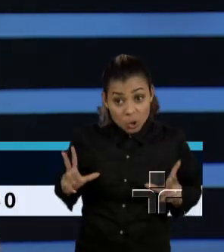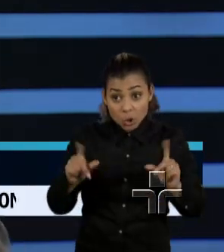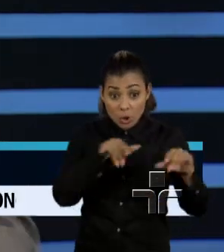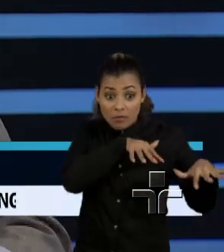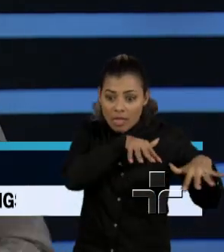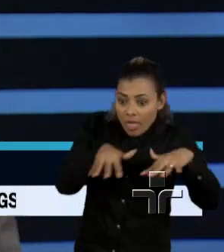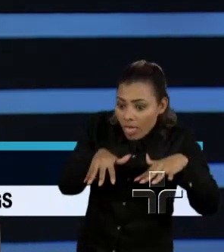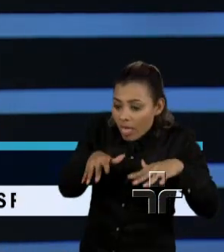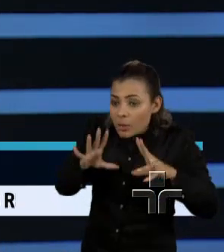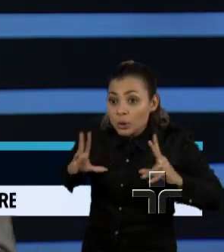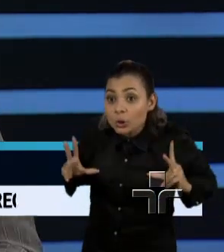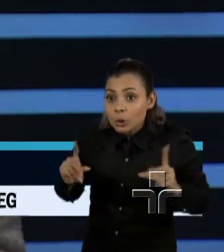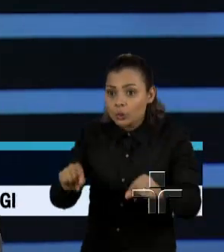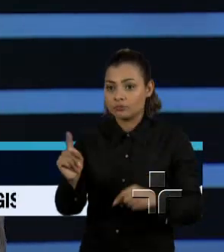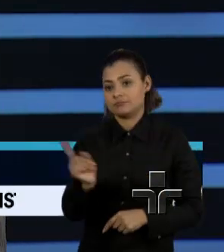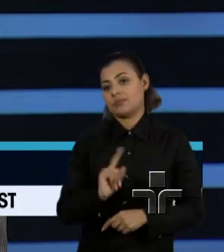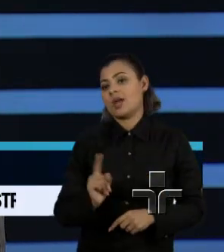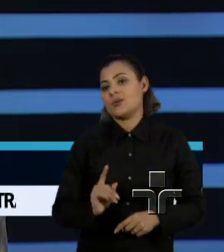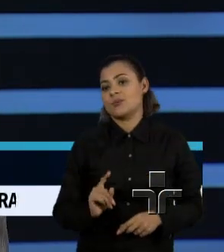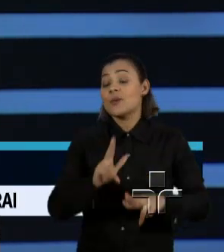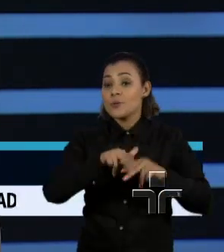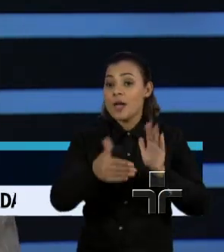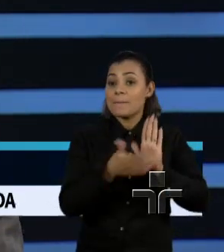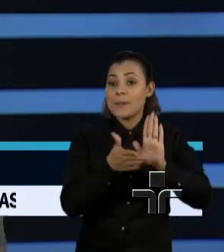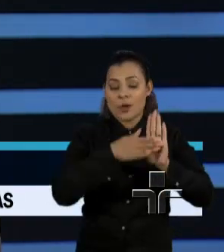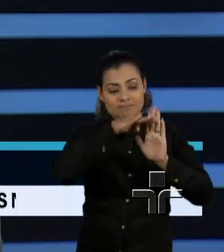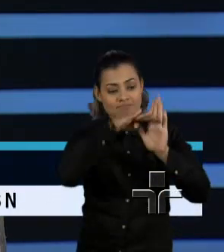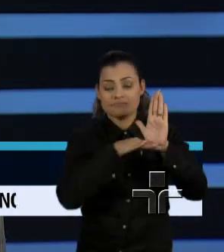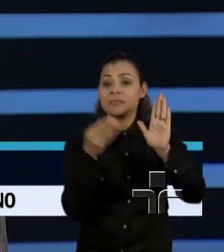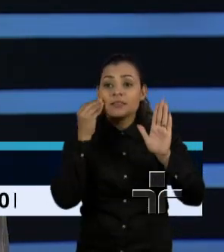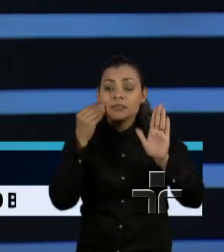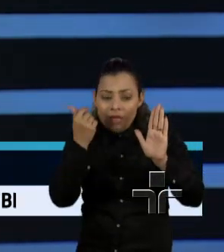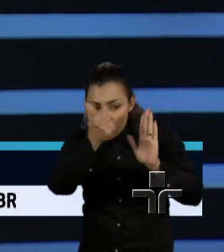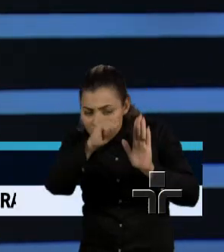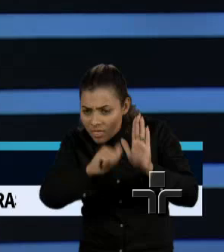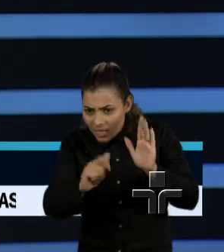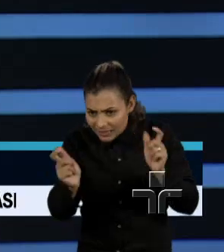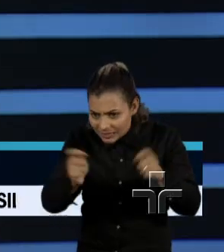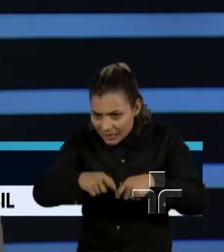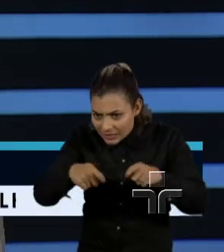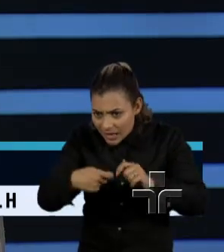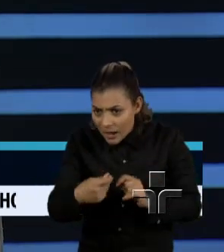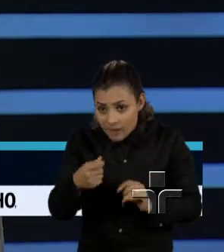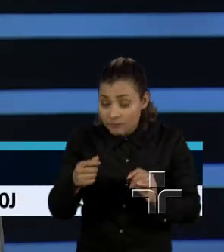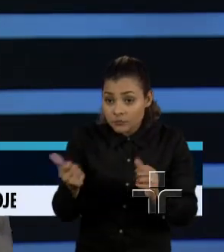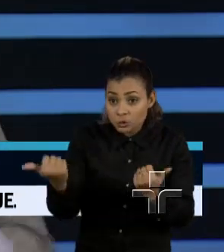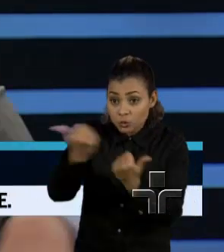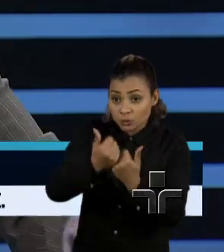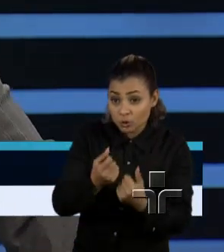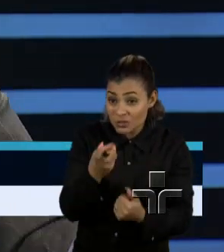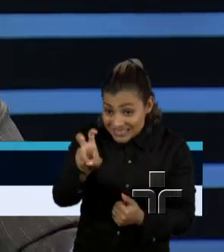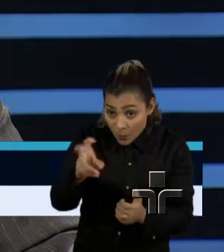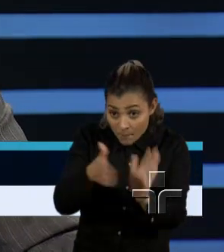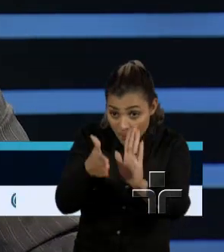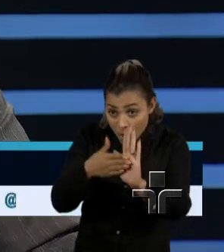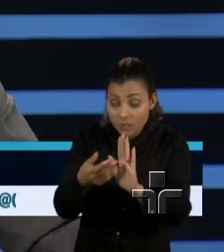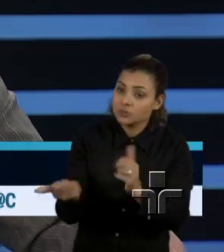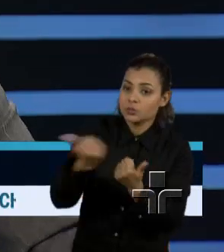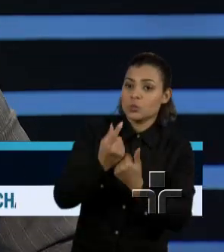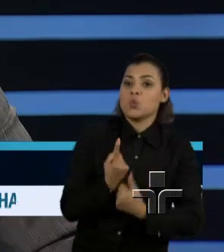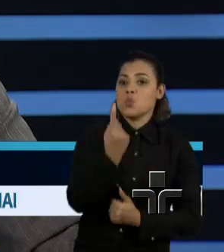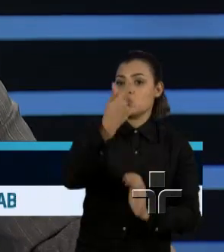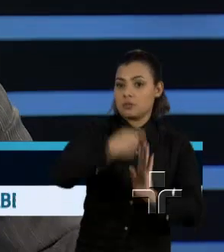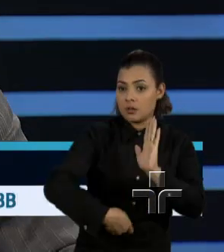atenções voltadas para compilar essas propostas para tentar ver se é possível se apresentar. O que ele está resolvendo? Ele está resolvendo